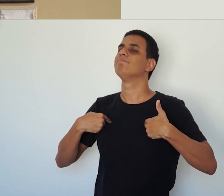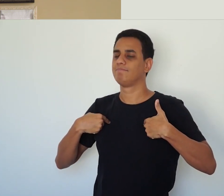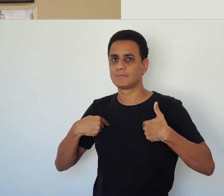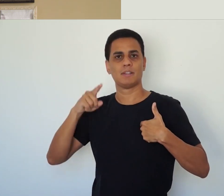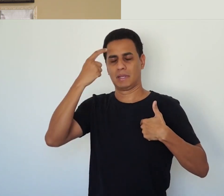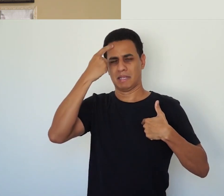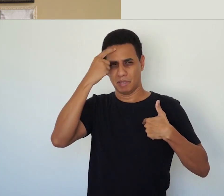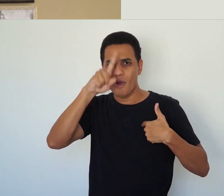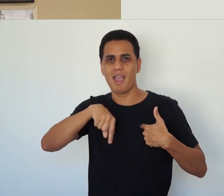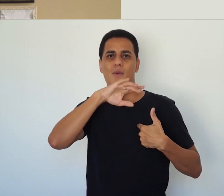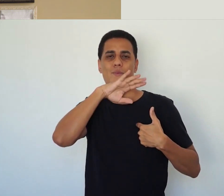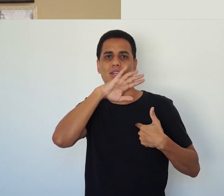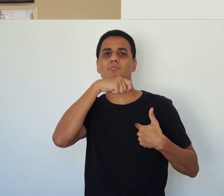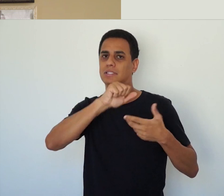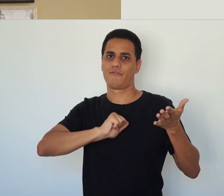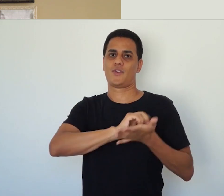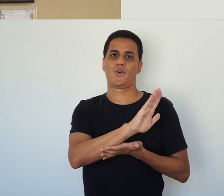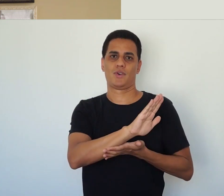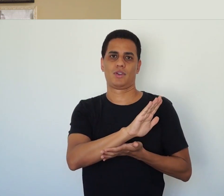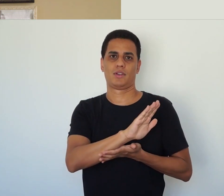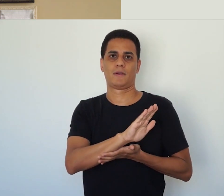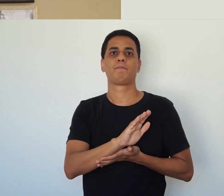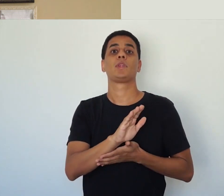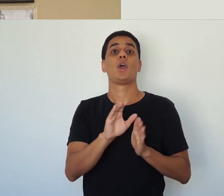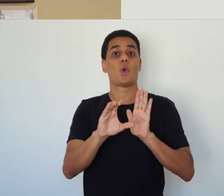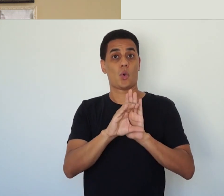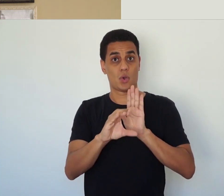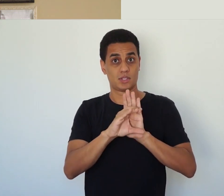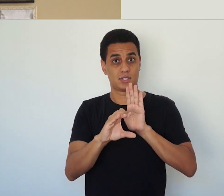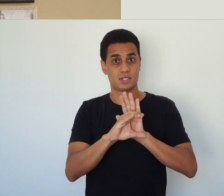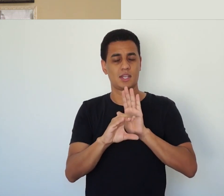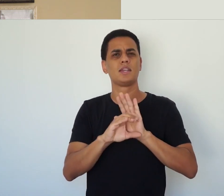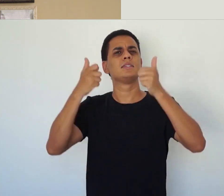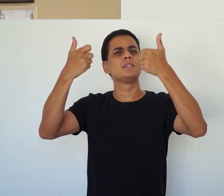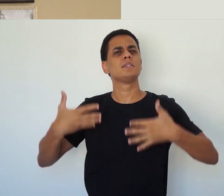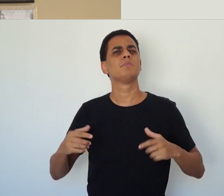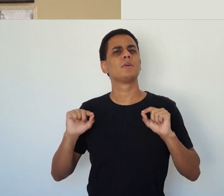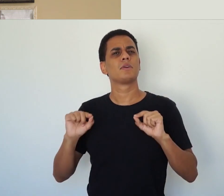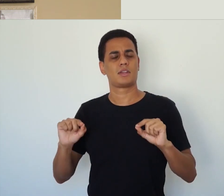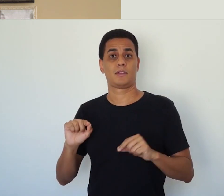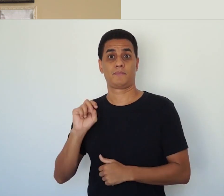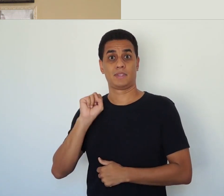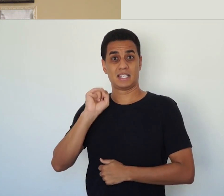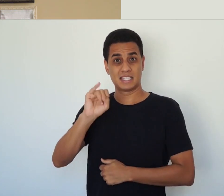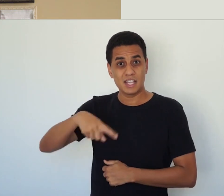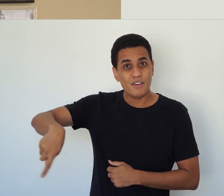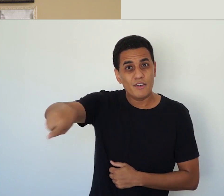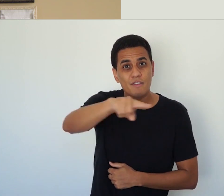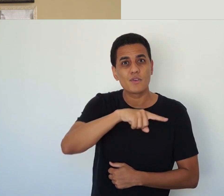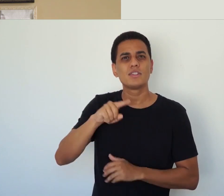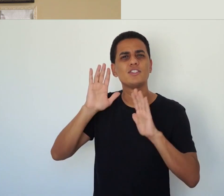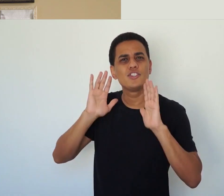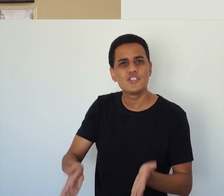precisa rejeitá-los. Lá em Colossenses 3, o texto bíblico diz assim, é uma orientação: